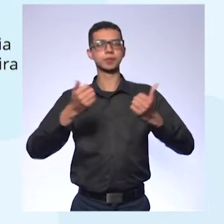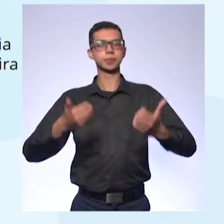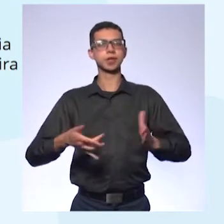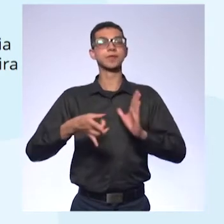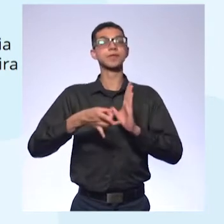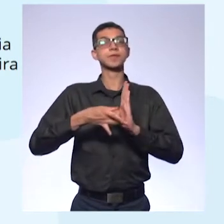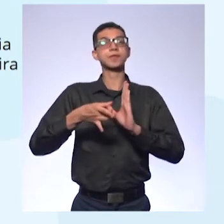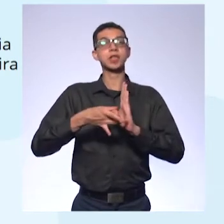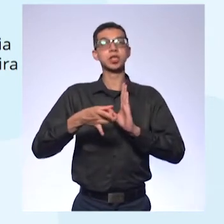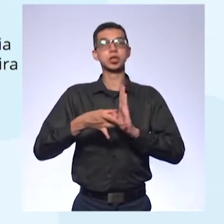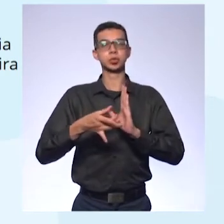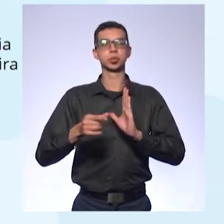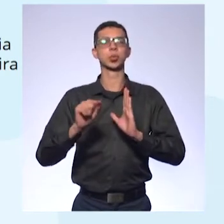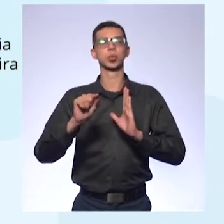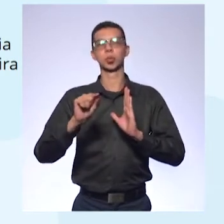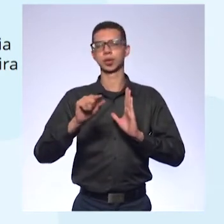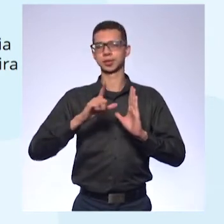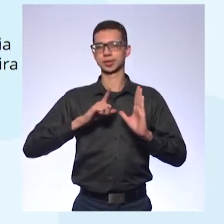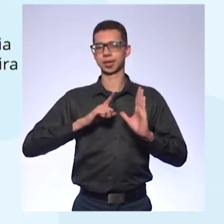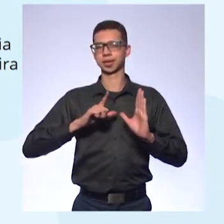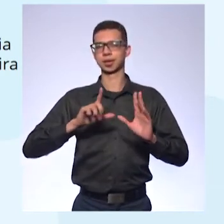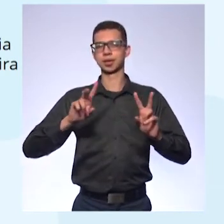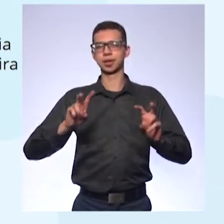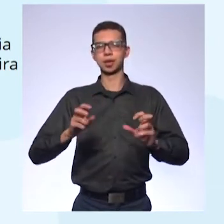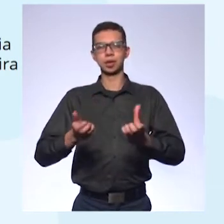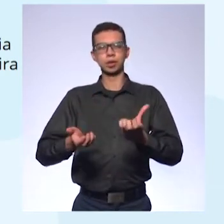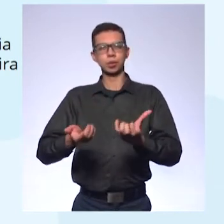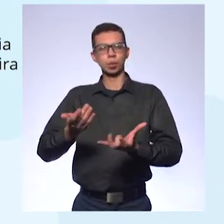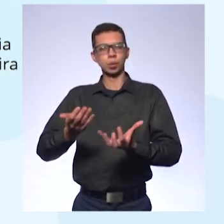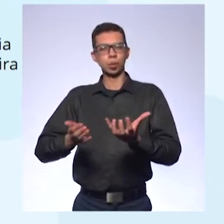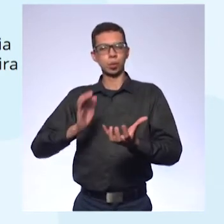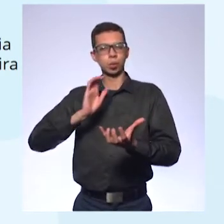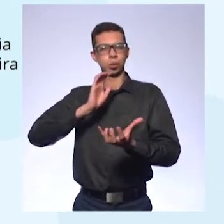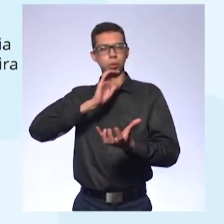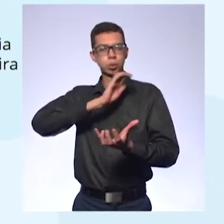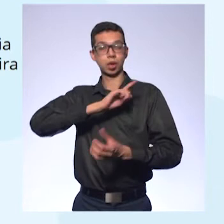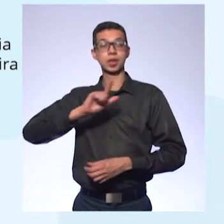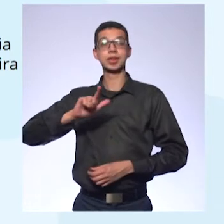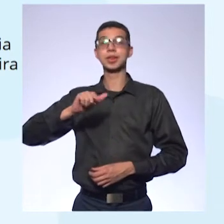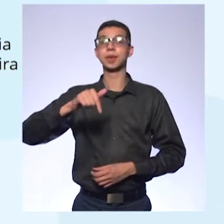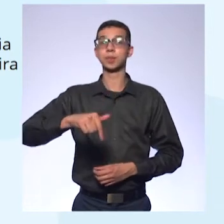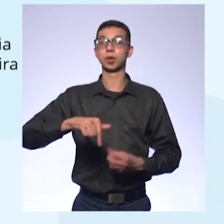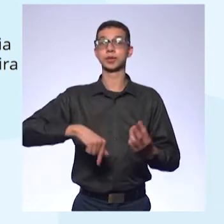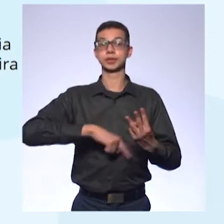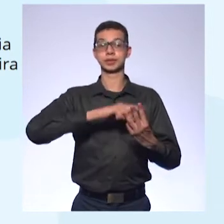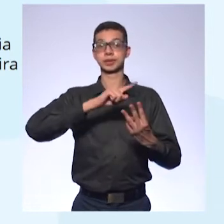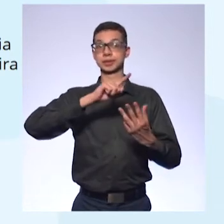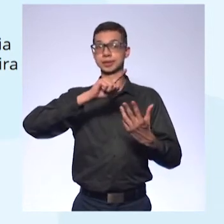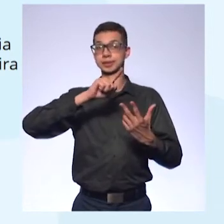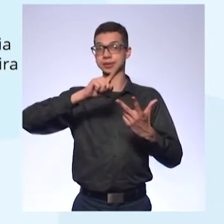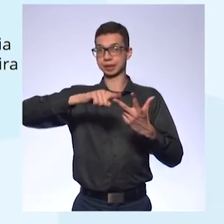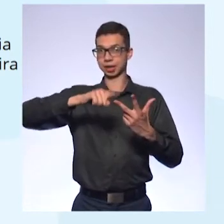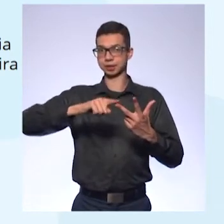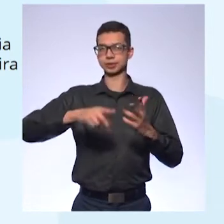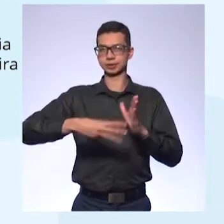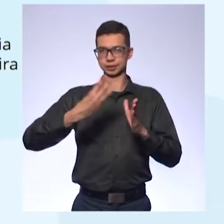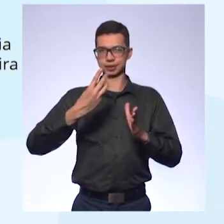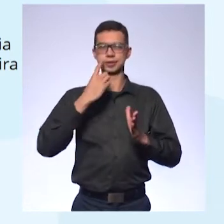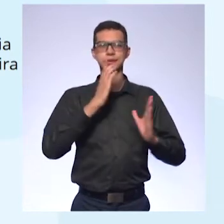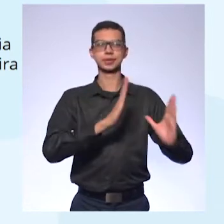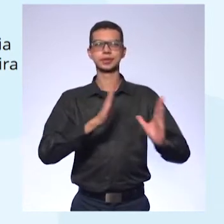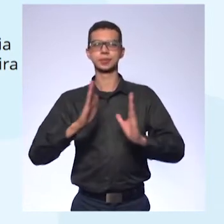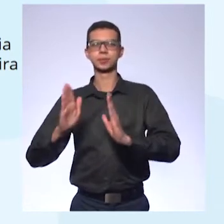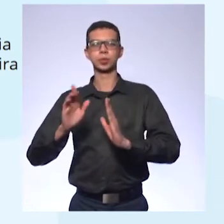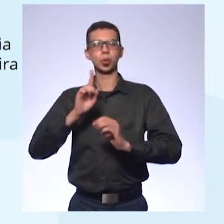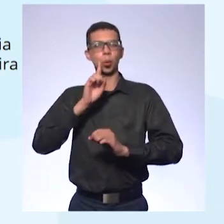dos altos fornos, né? E depois nós temos o trabalho mais cuidadoso da transformação do vidro. A